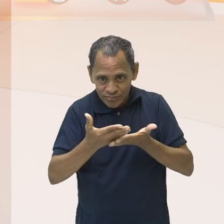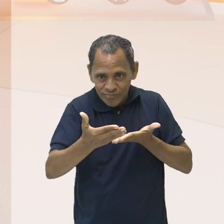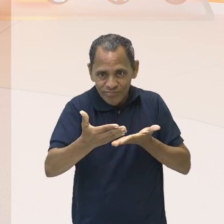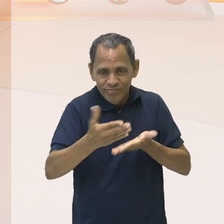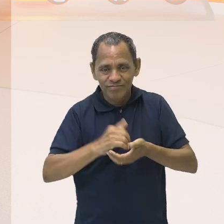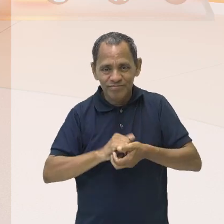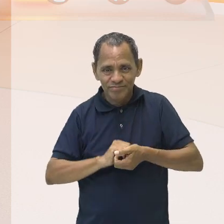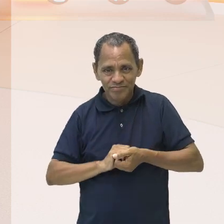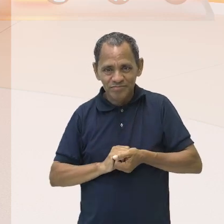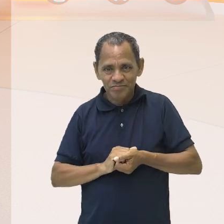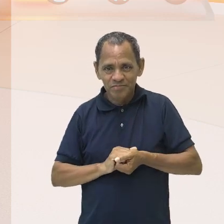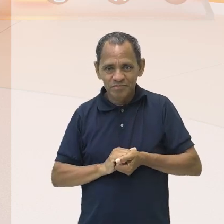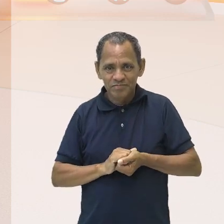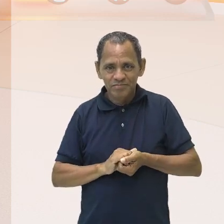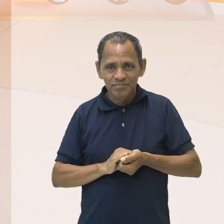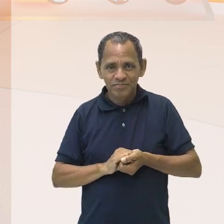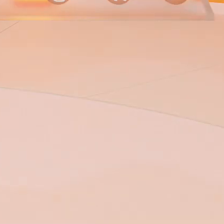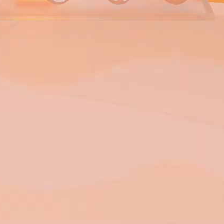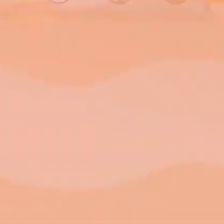aula.